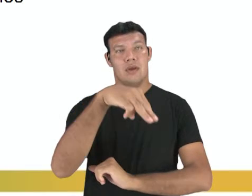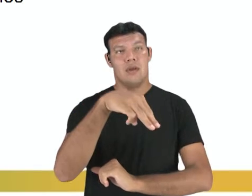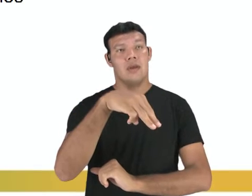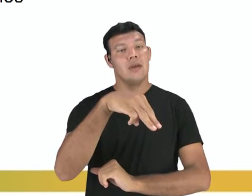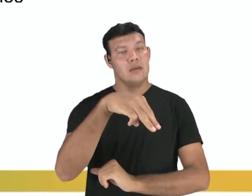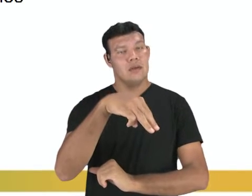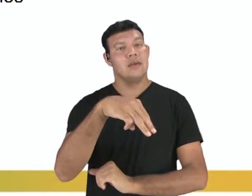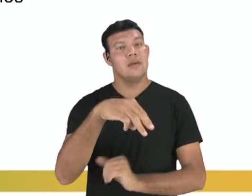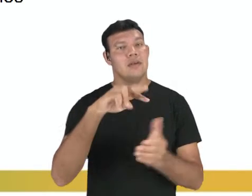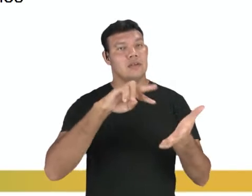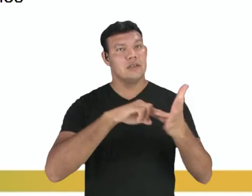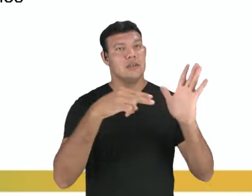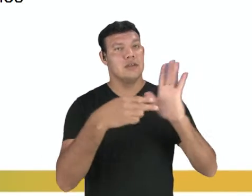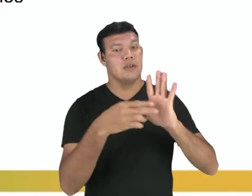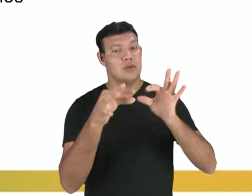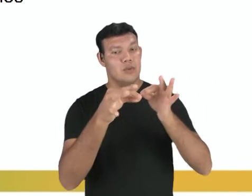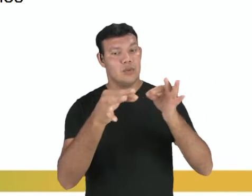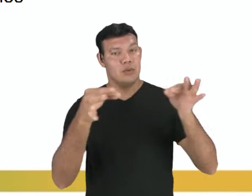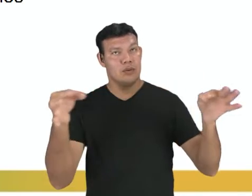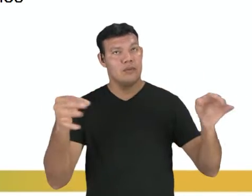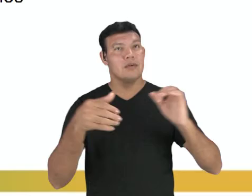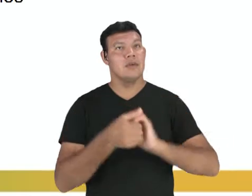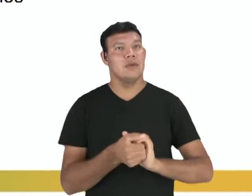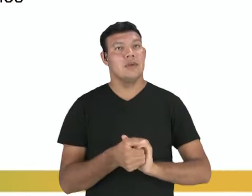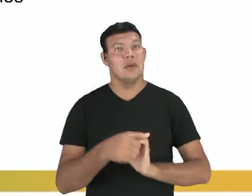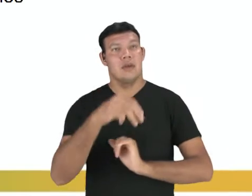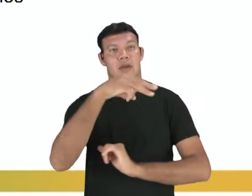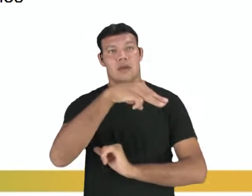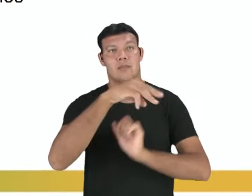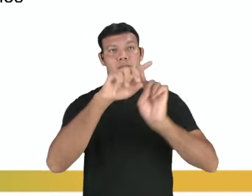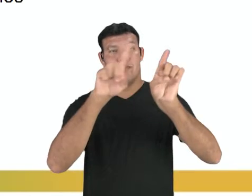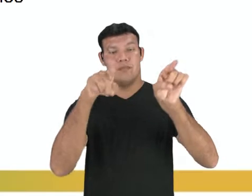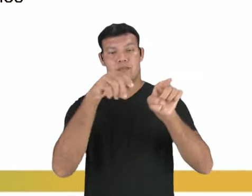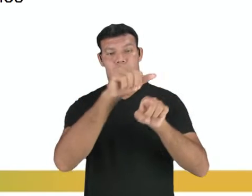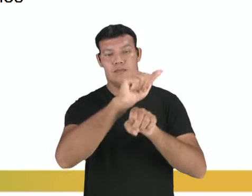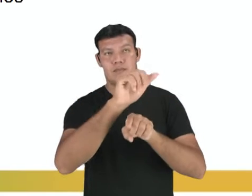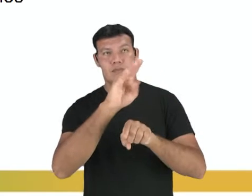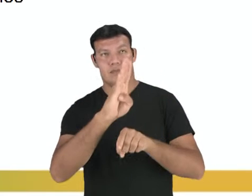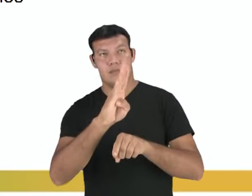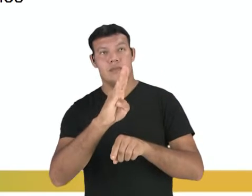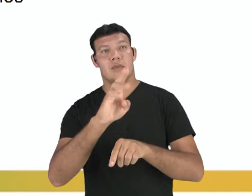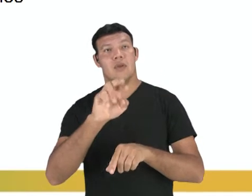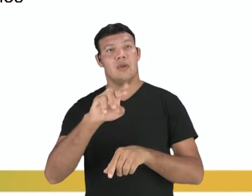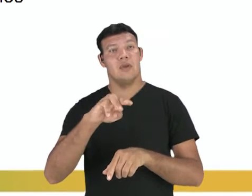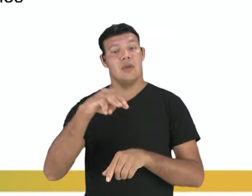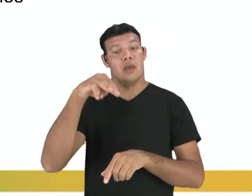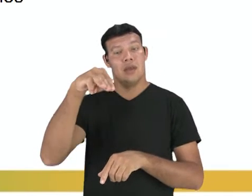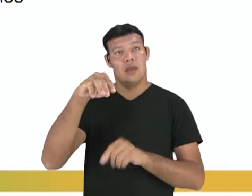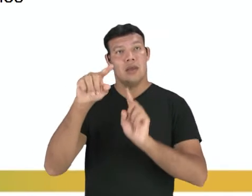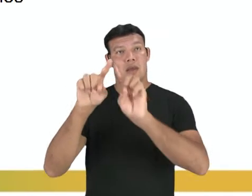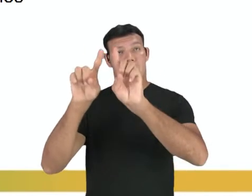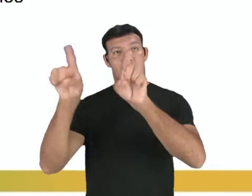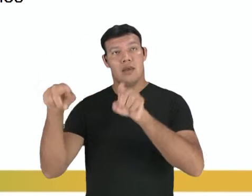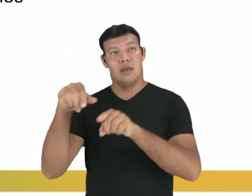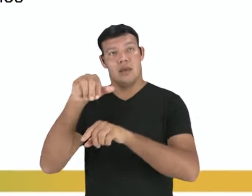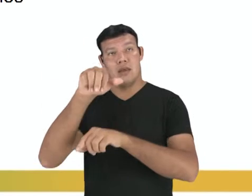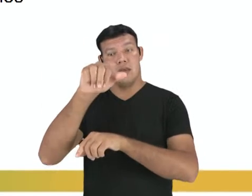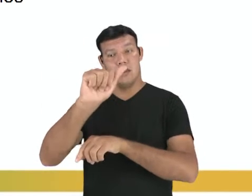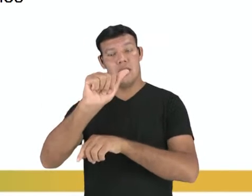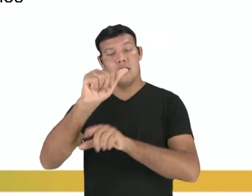representa meio-dia então m de ab = m de